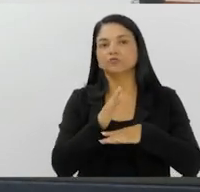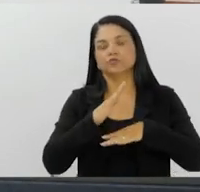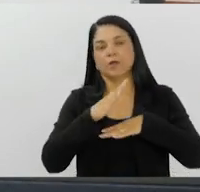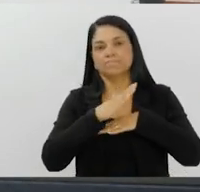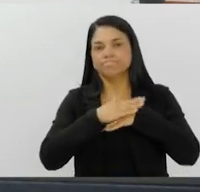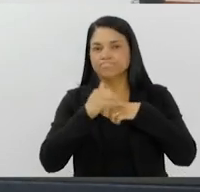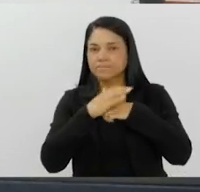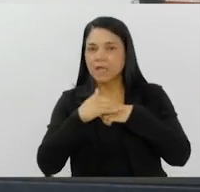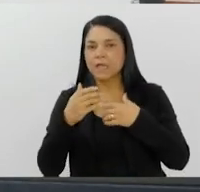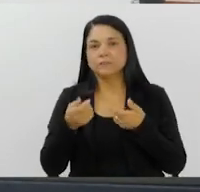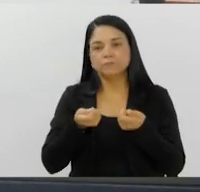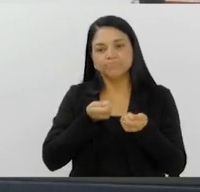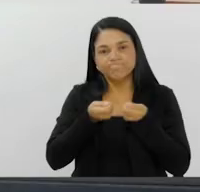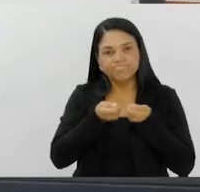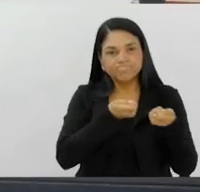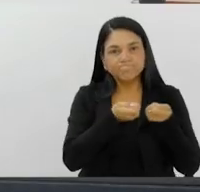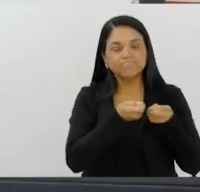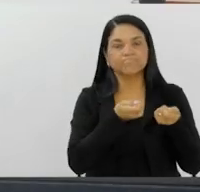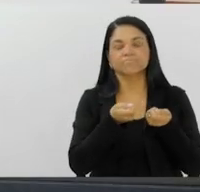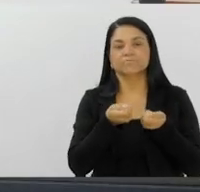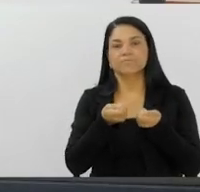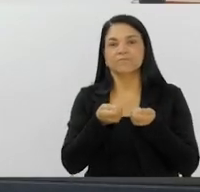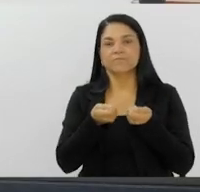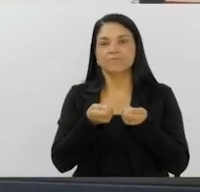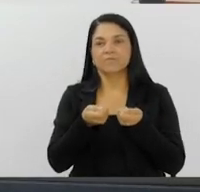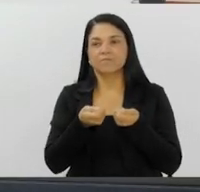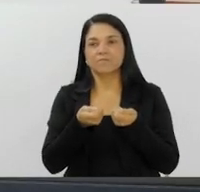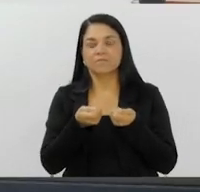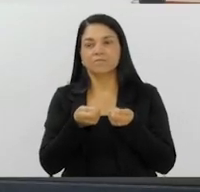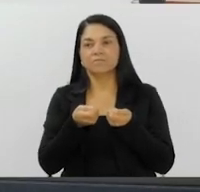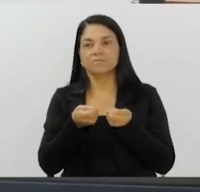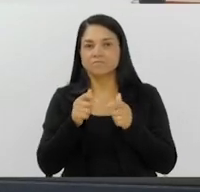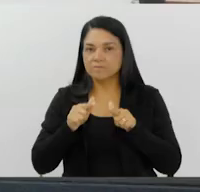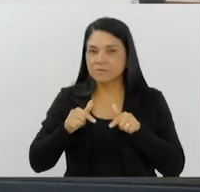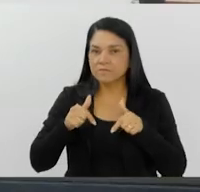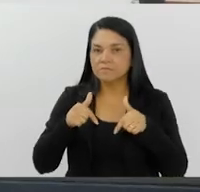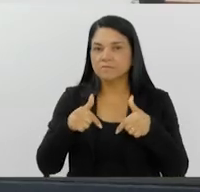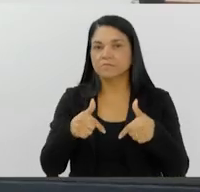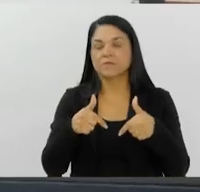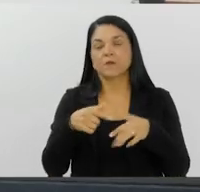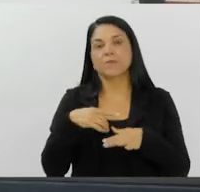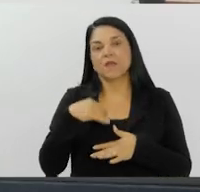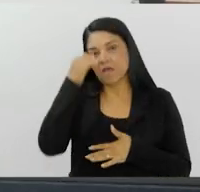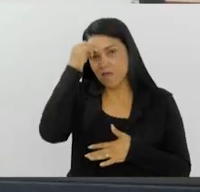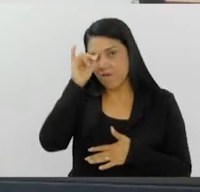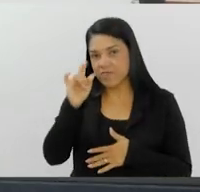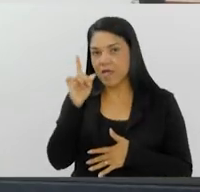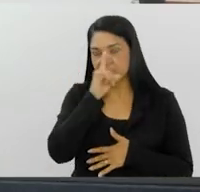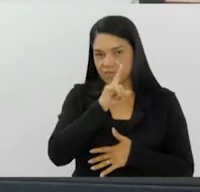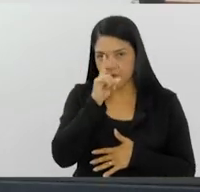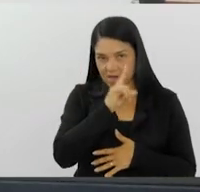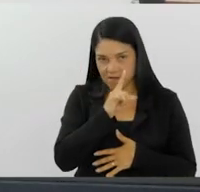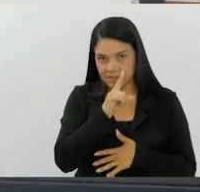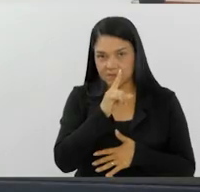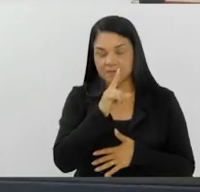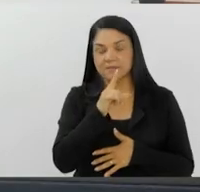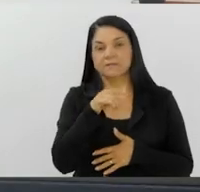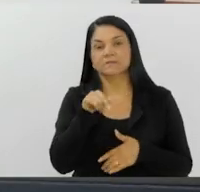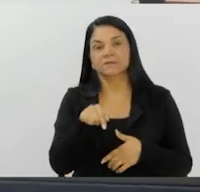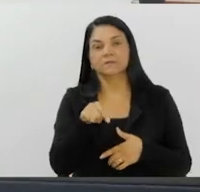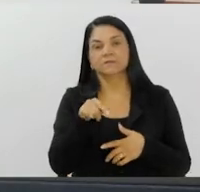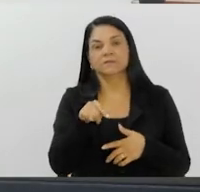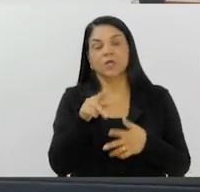operacionais para que esses esses eventuais equívocos não ocorram mais eu acho que quando é